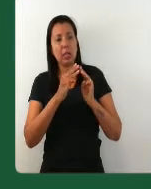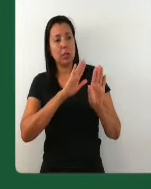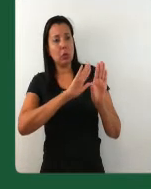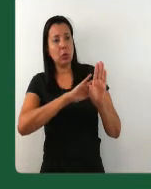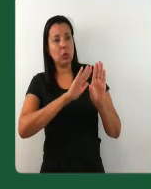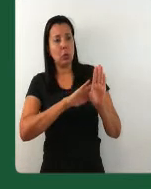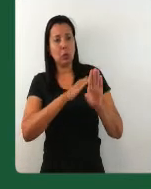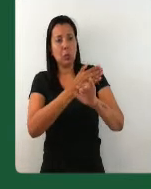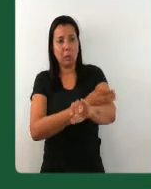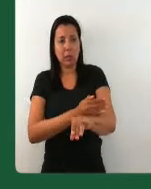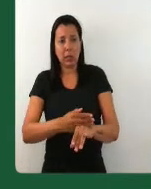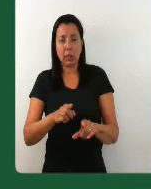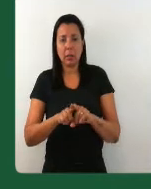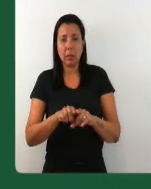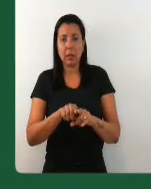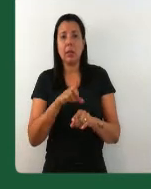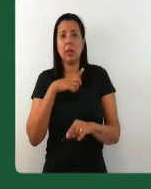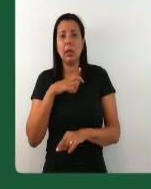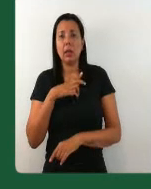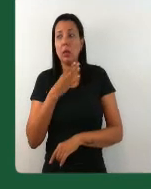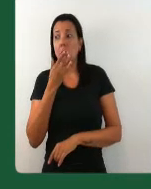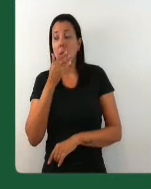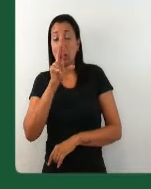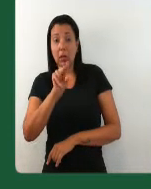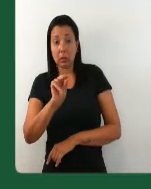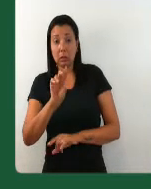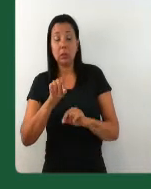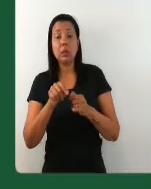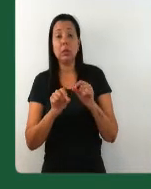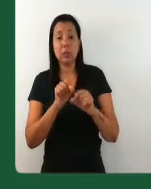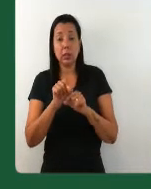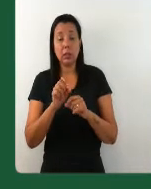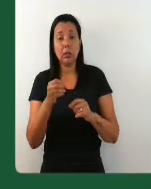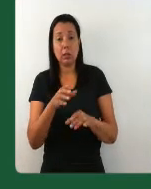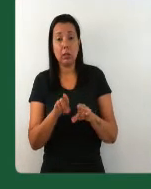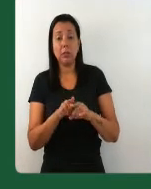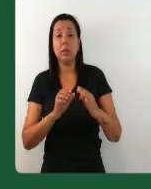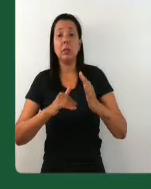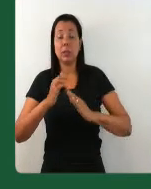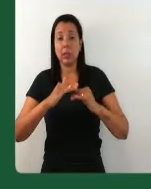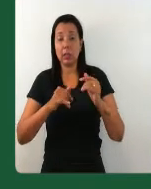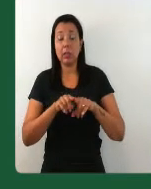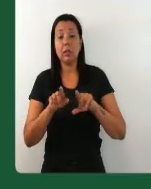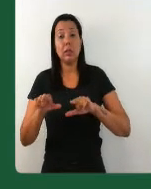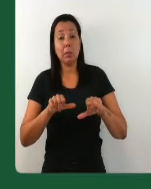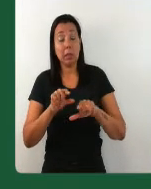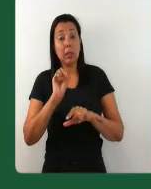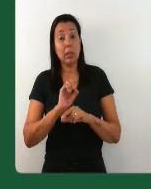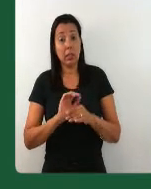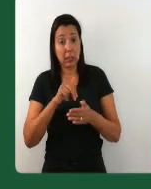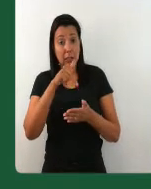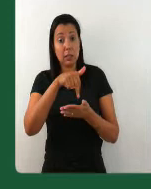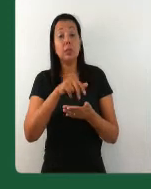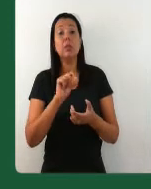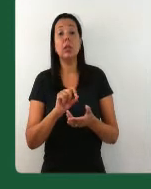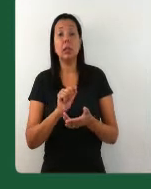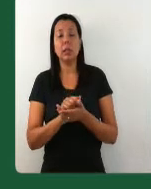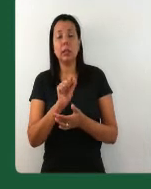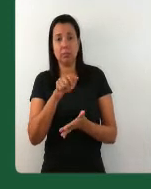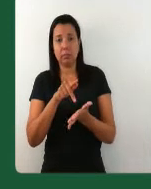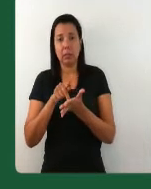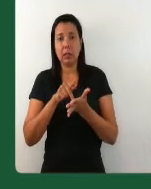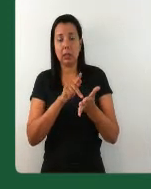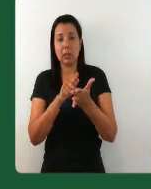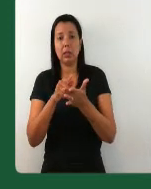branco, em cima uma listra azul, né, com os logos do Hospital Sobrapar, e em cima o logo, exatamente, do